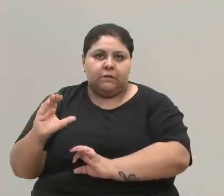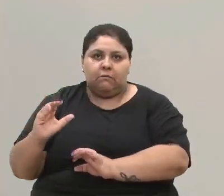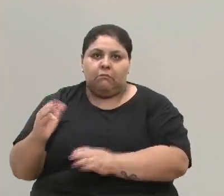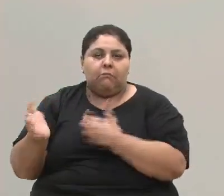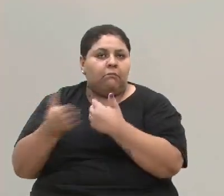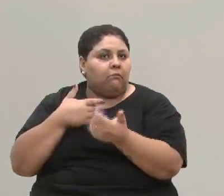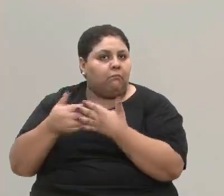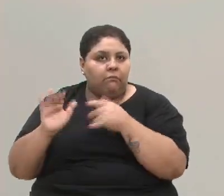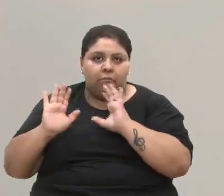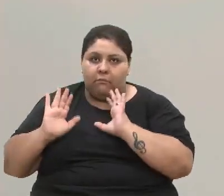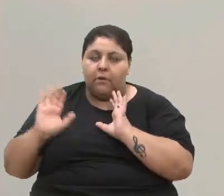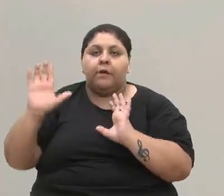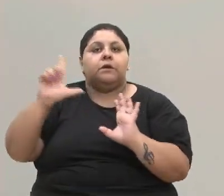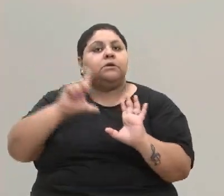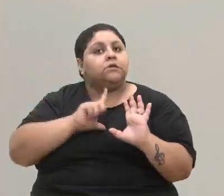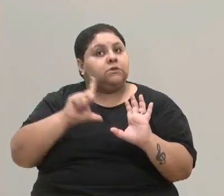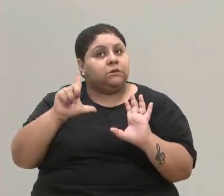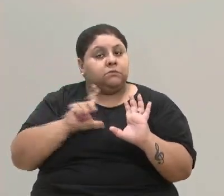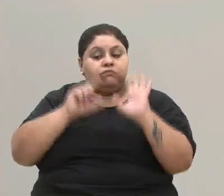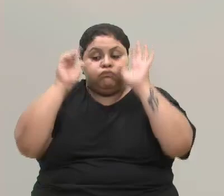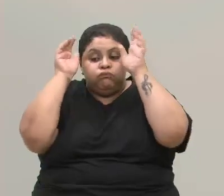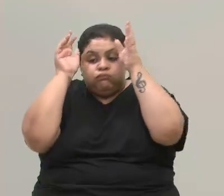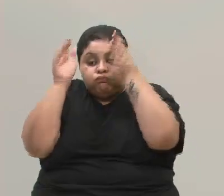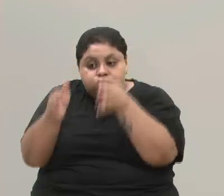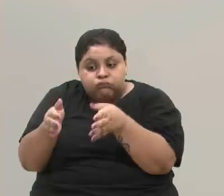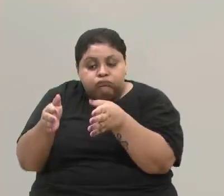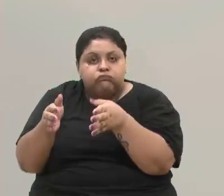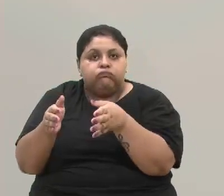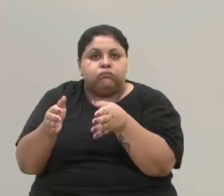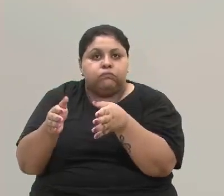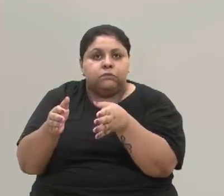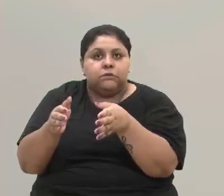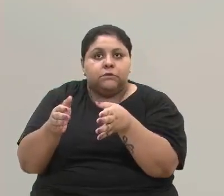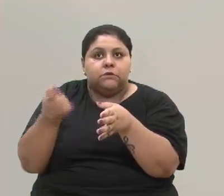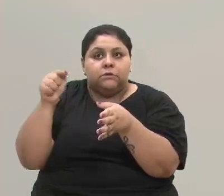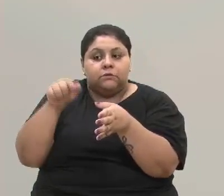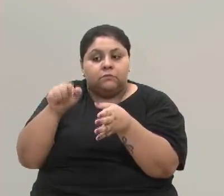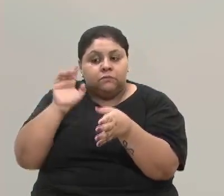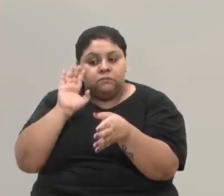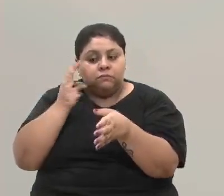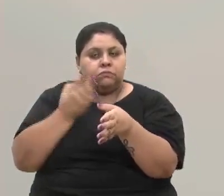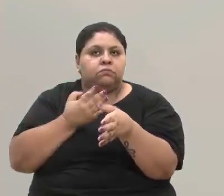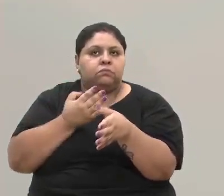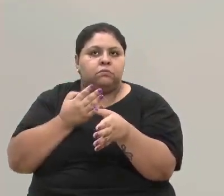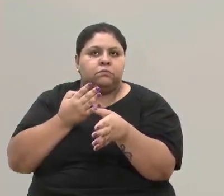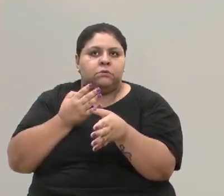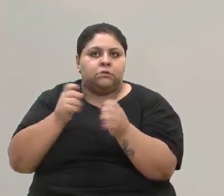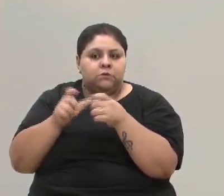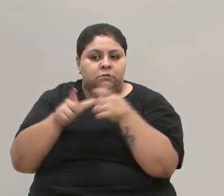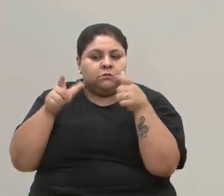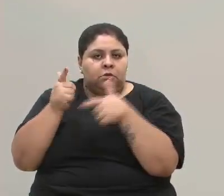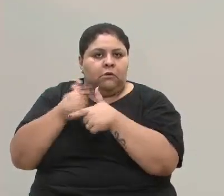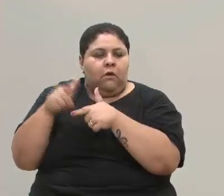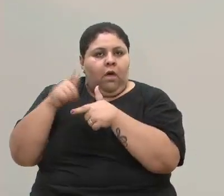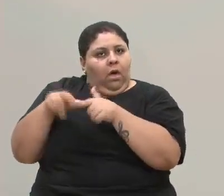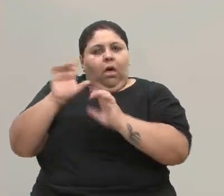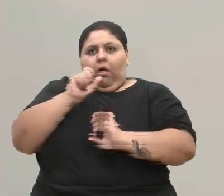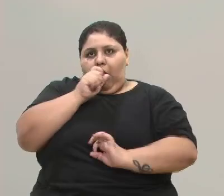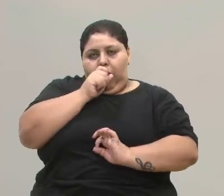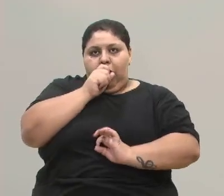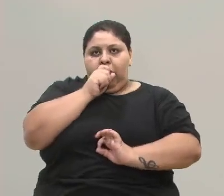interessa. Tem que se focar que é aí a solução dos grandes problemas.